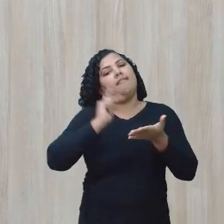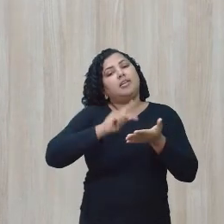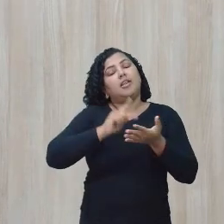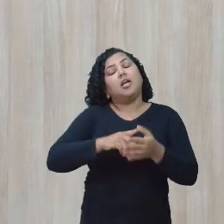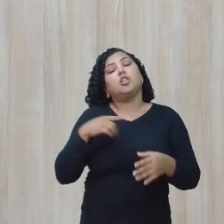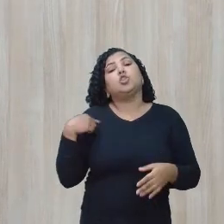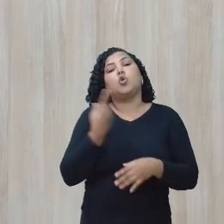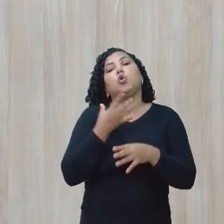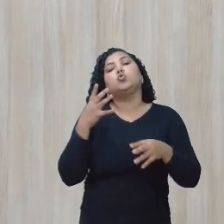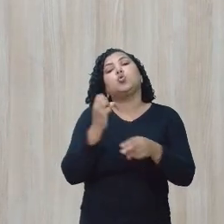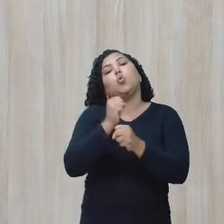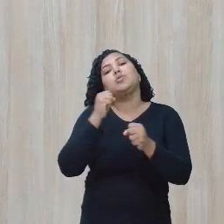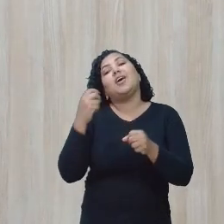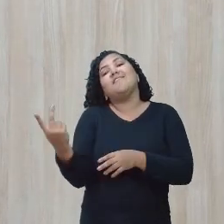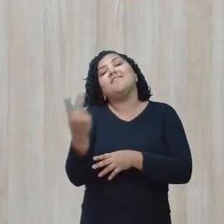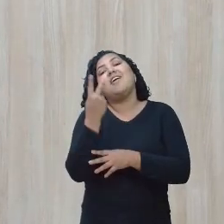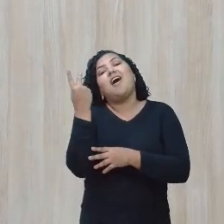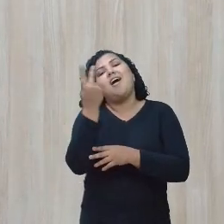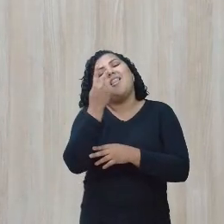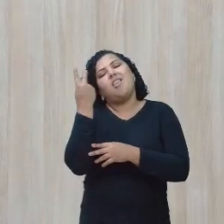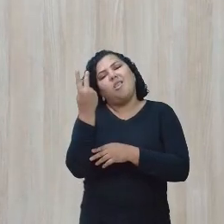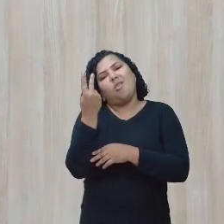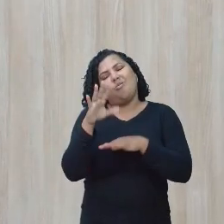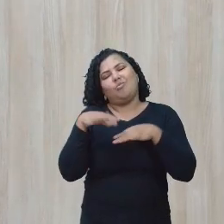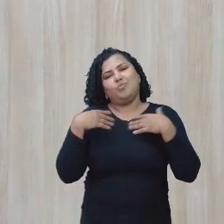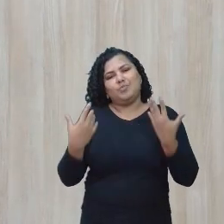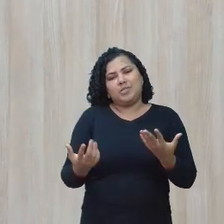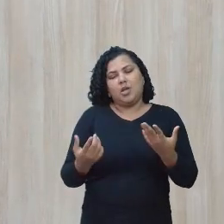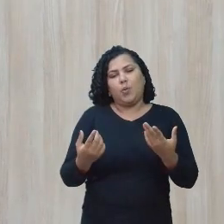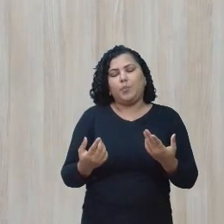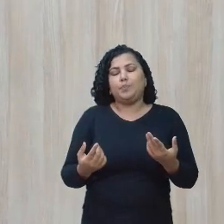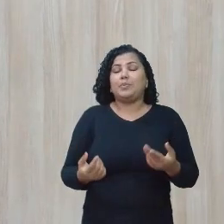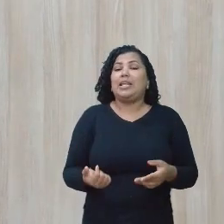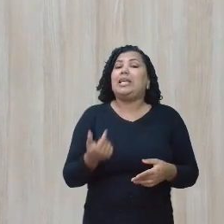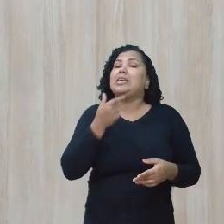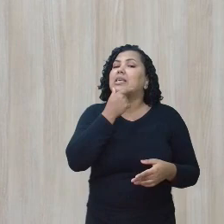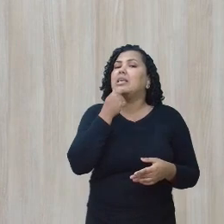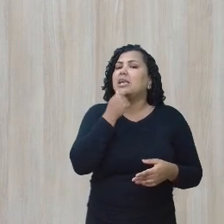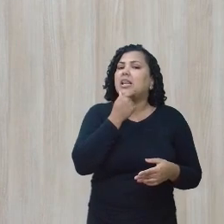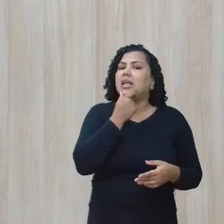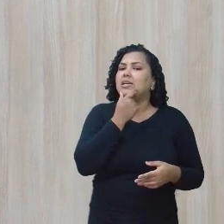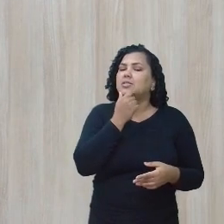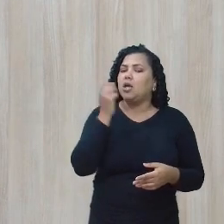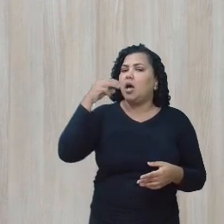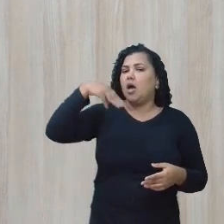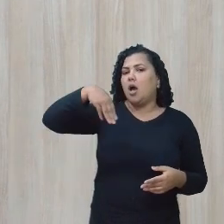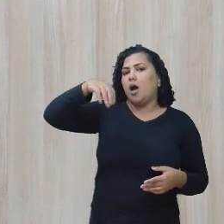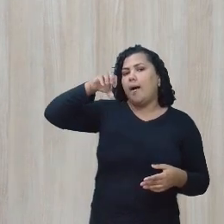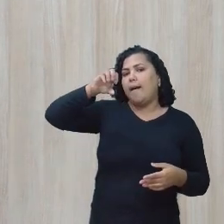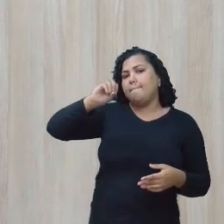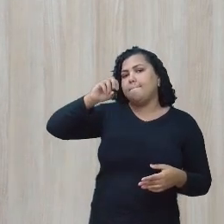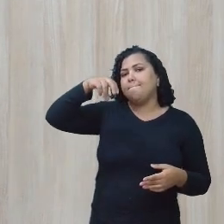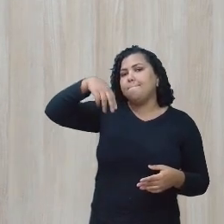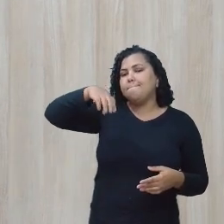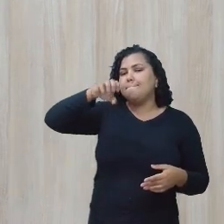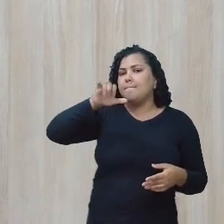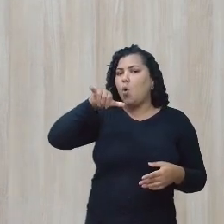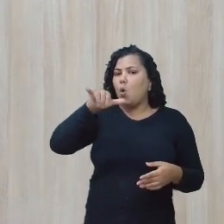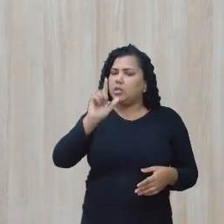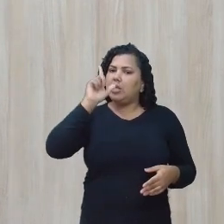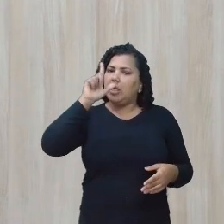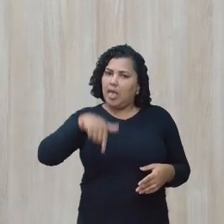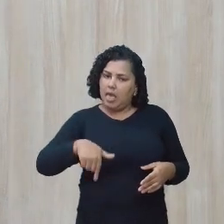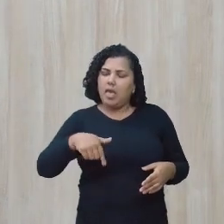inglesa, dinheiro, ele é contável ou é incontável? Vamos ver hoje com calma para saber disso